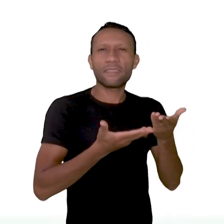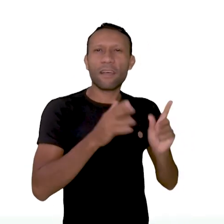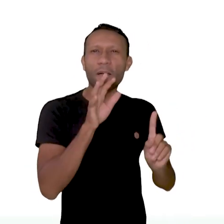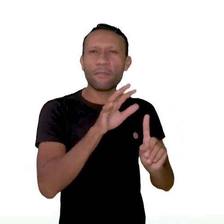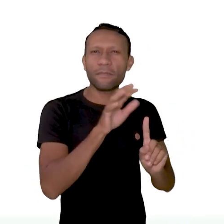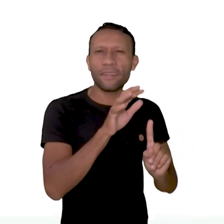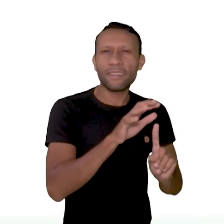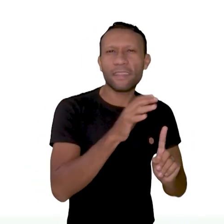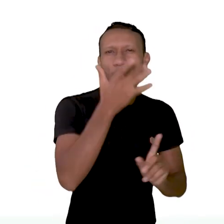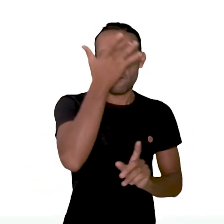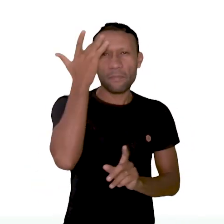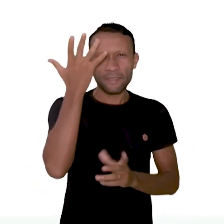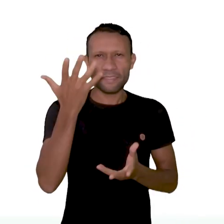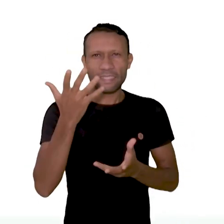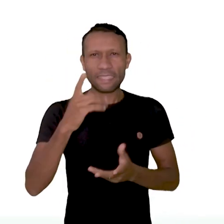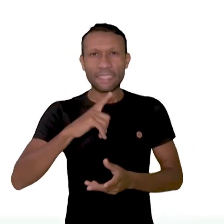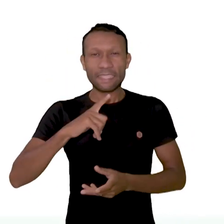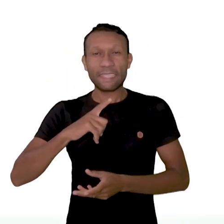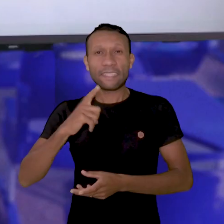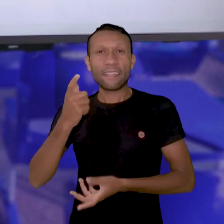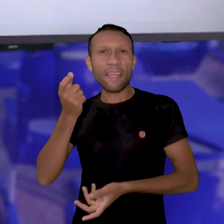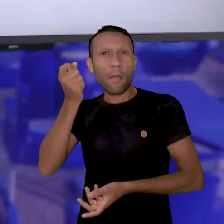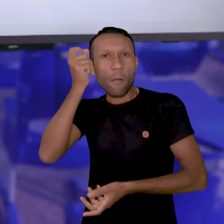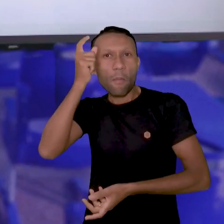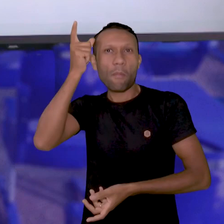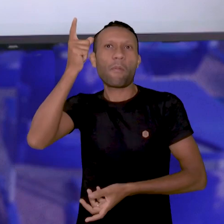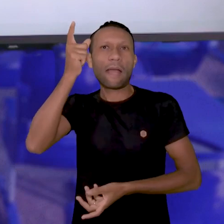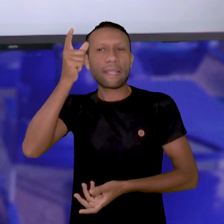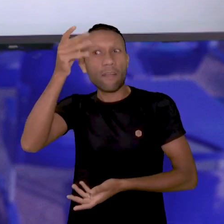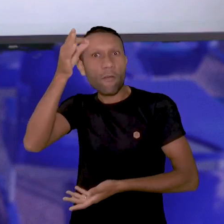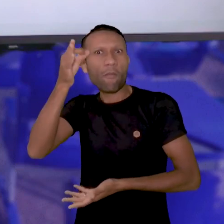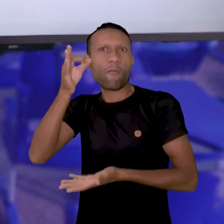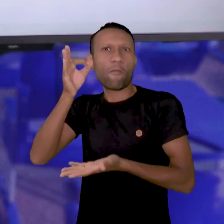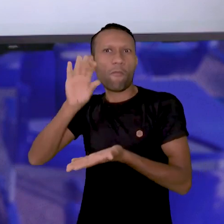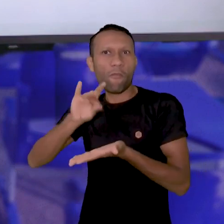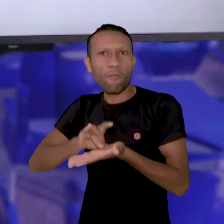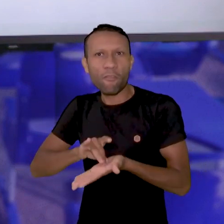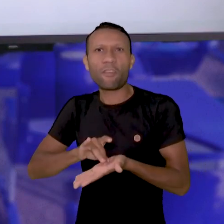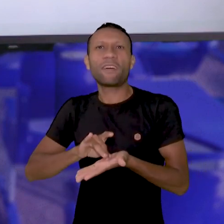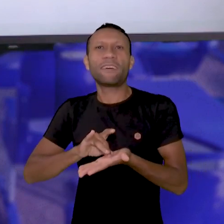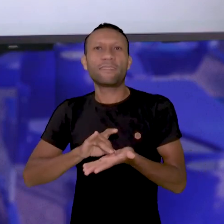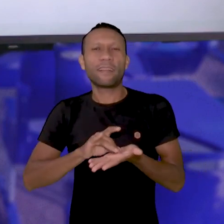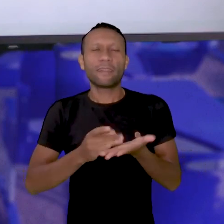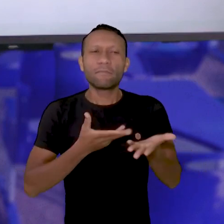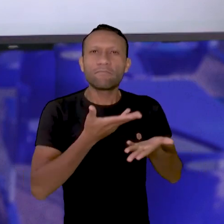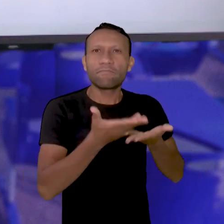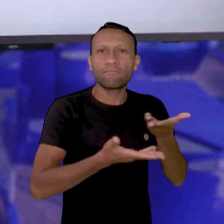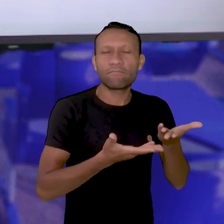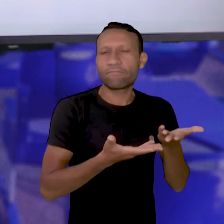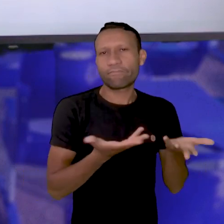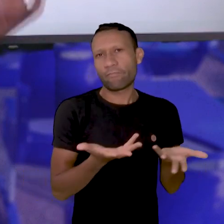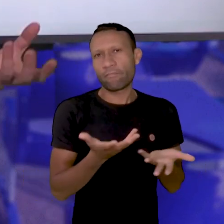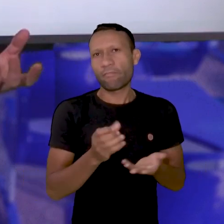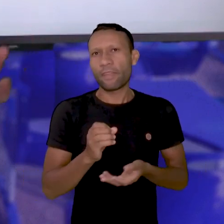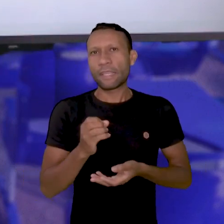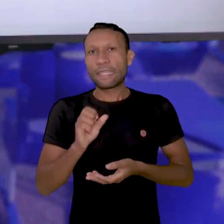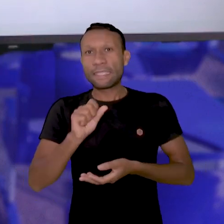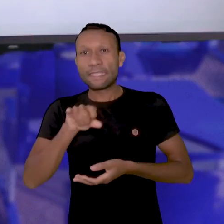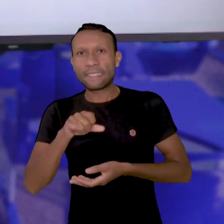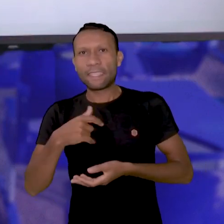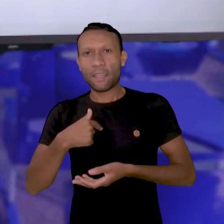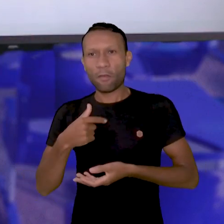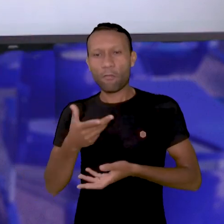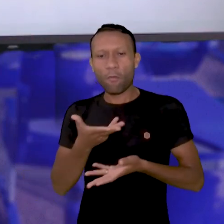onde tenha uma ideia formada sobre por qual motivo a argumentação é válida. Ou seja, se eu vou persuadir uma